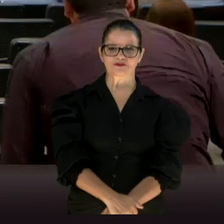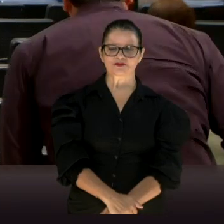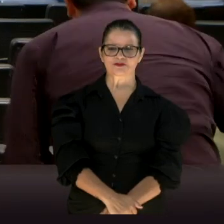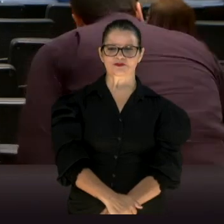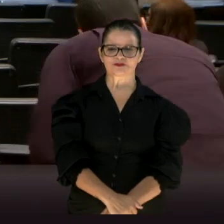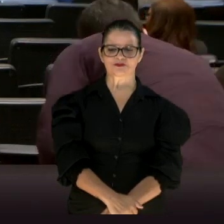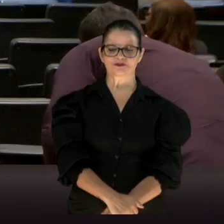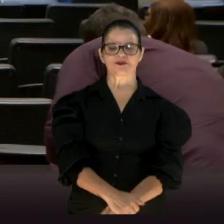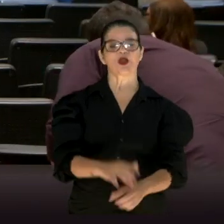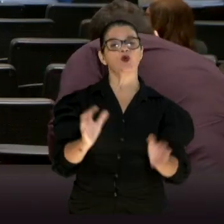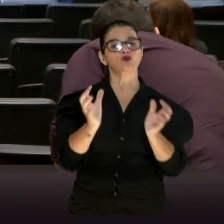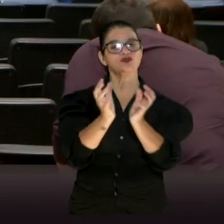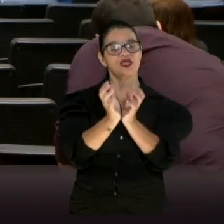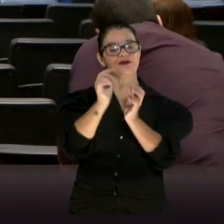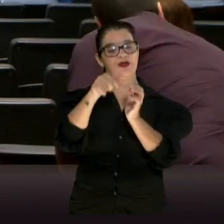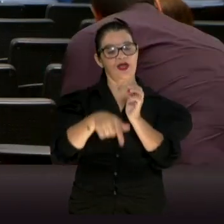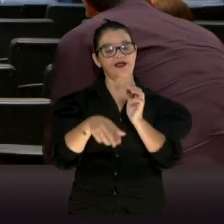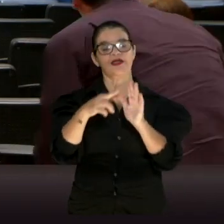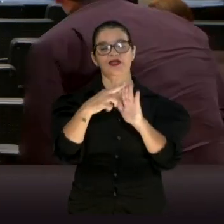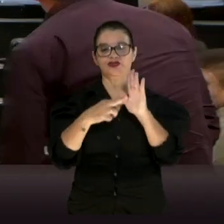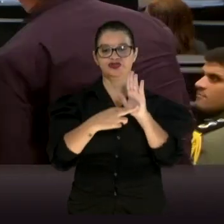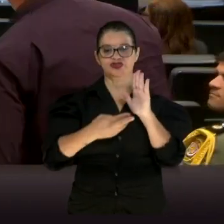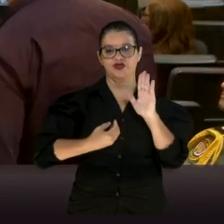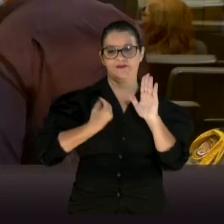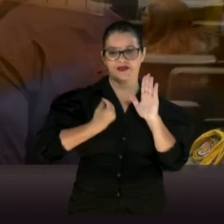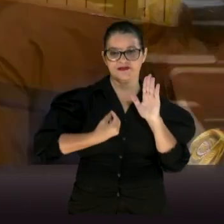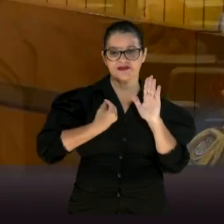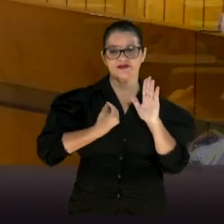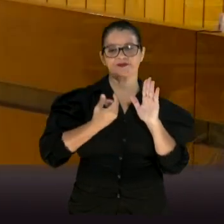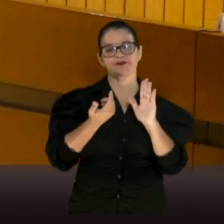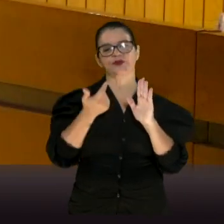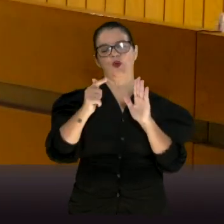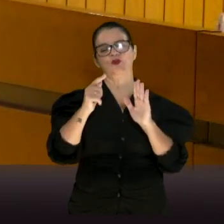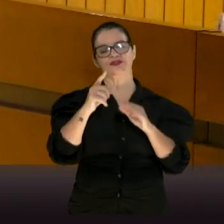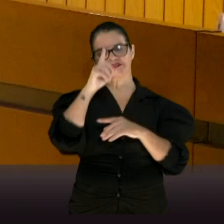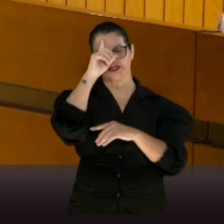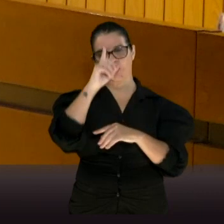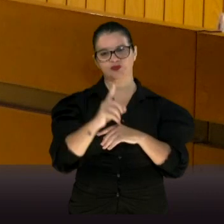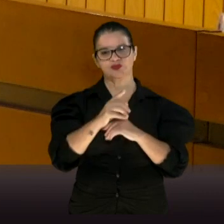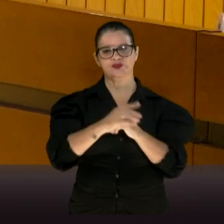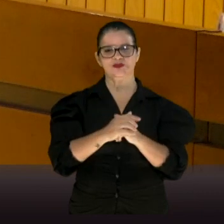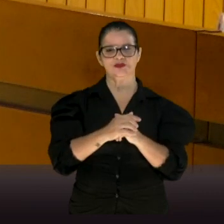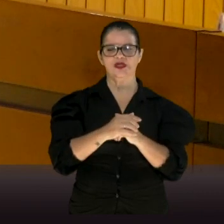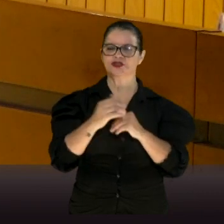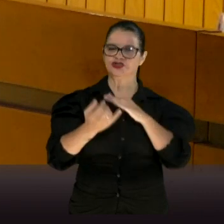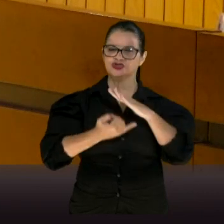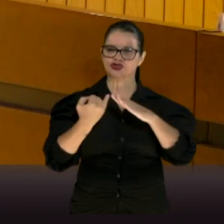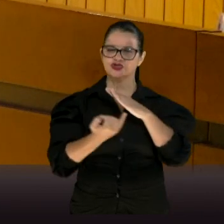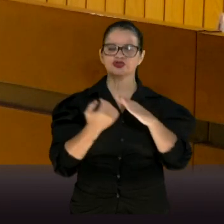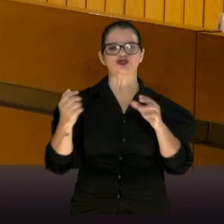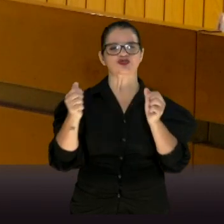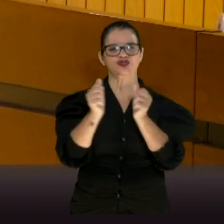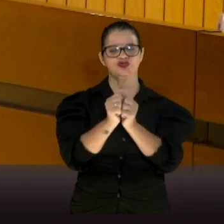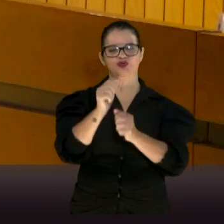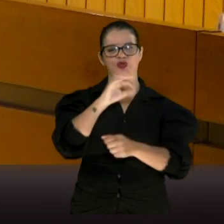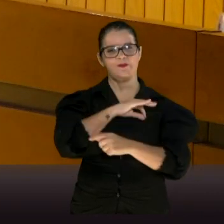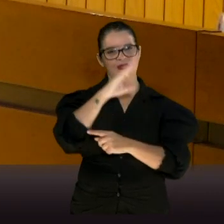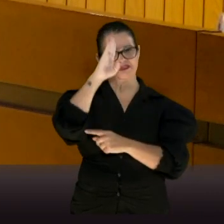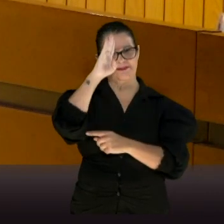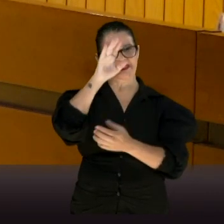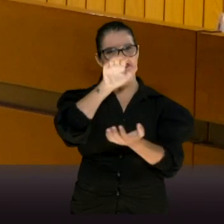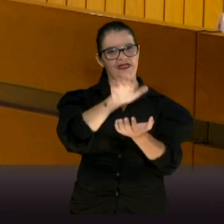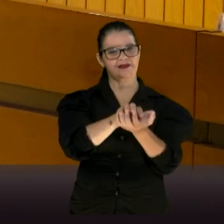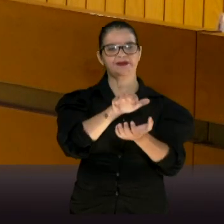O cerimonial desta casa registra a presença de outras autoridades, né, de instituições que, juntamente com a Polícia Militar de